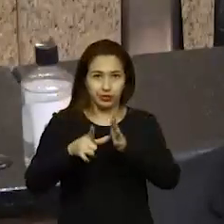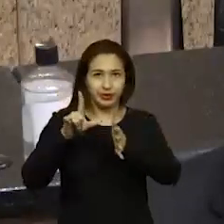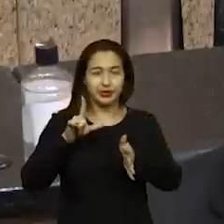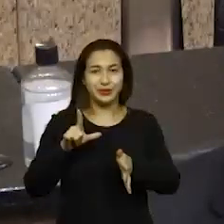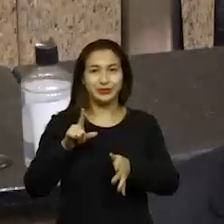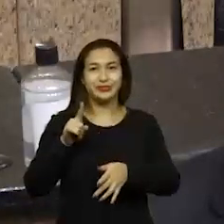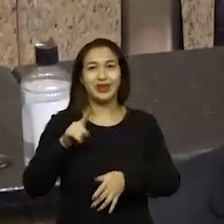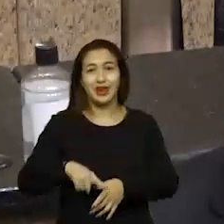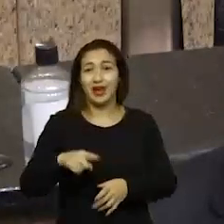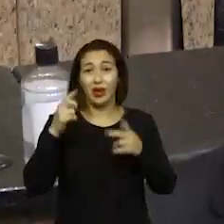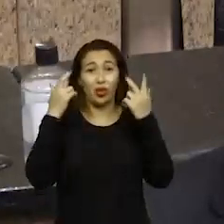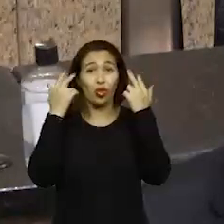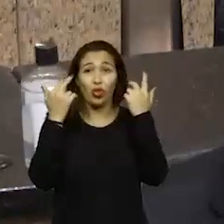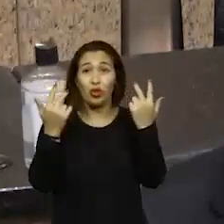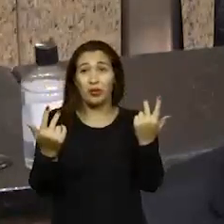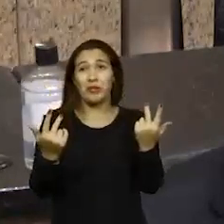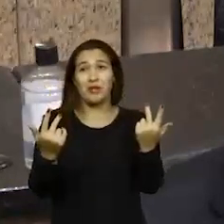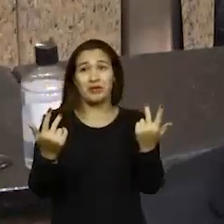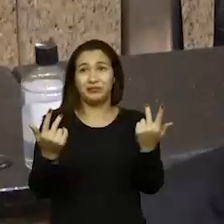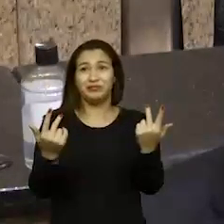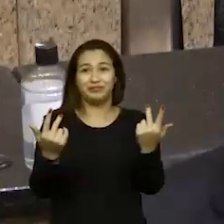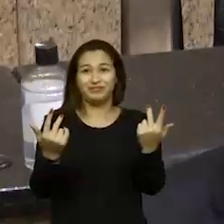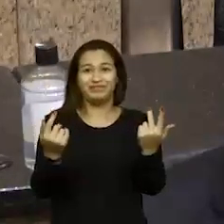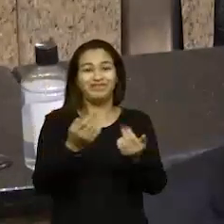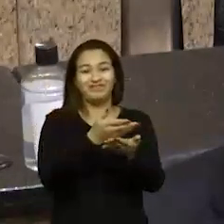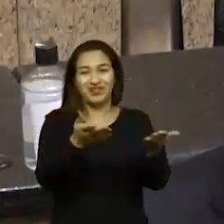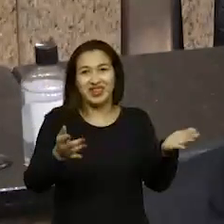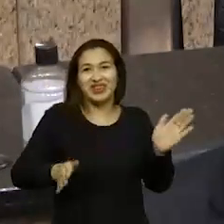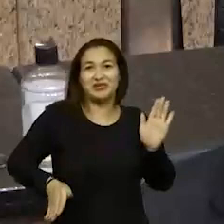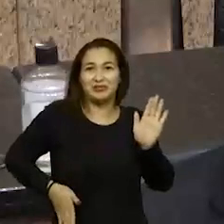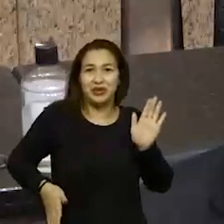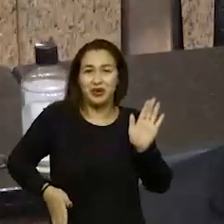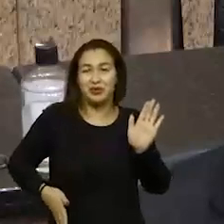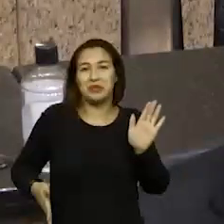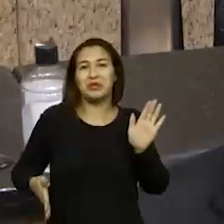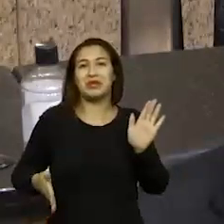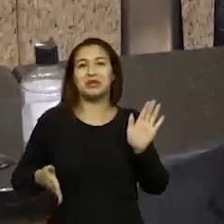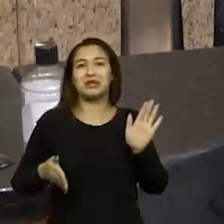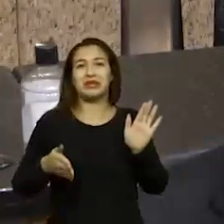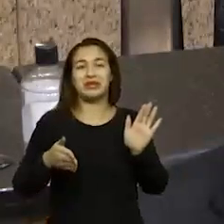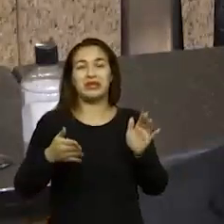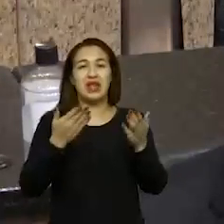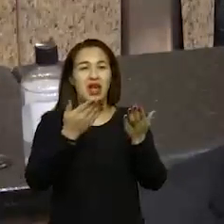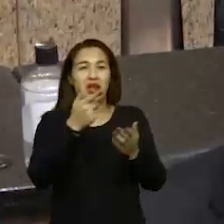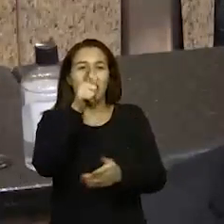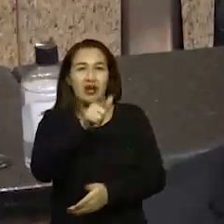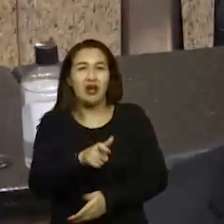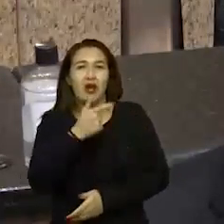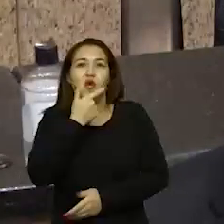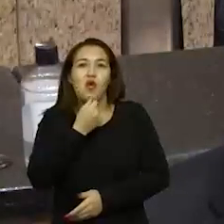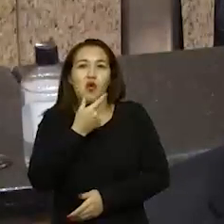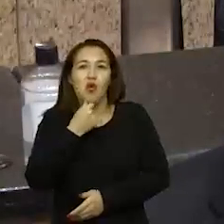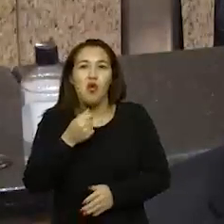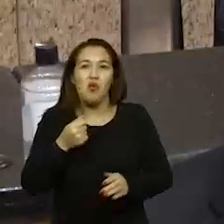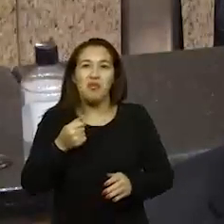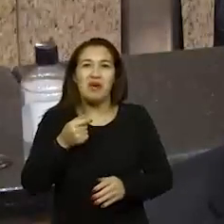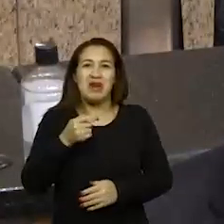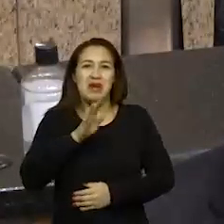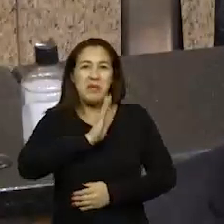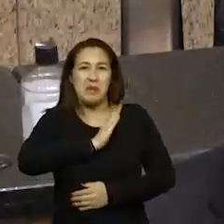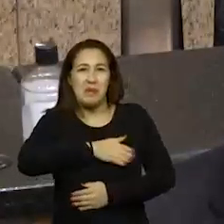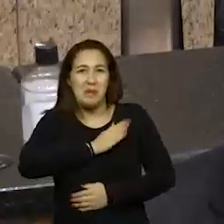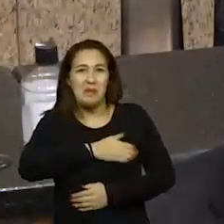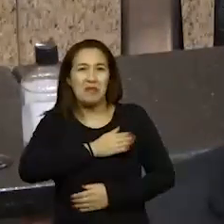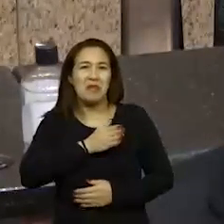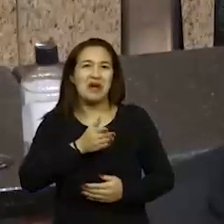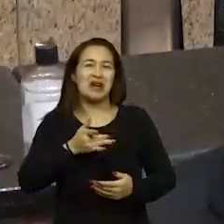da natureza do bandido, é da natureza do homem mau praticar o mal. É